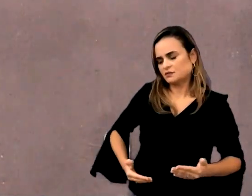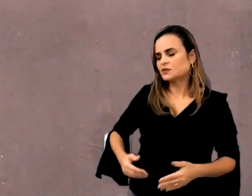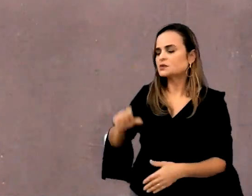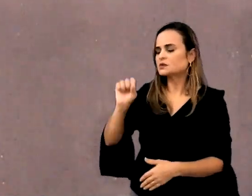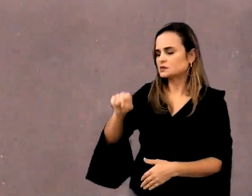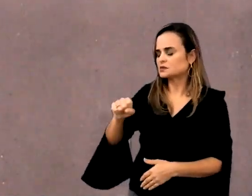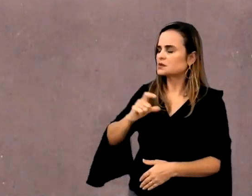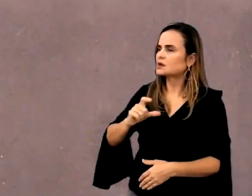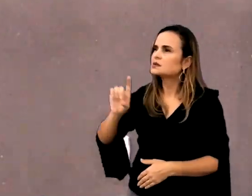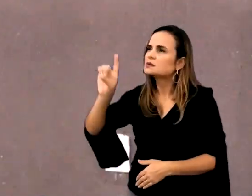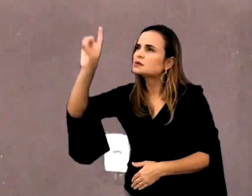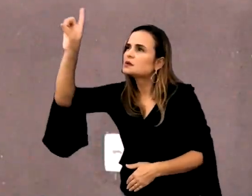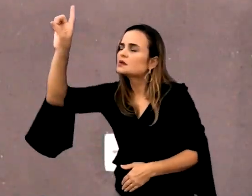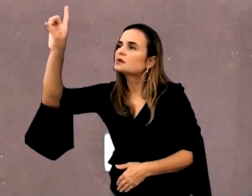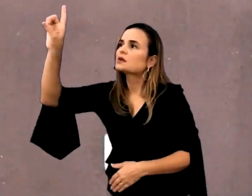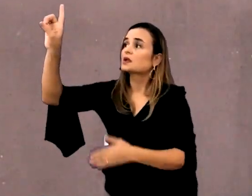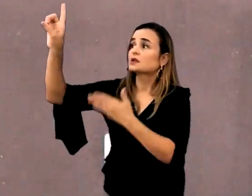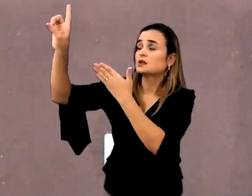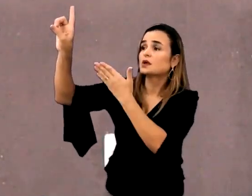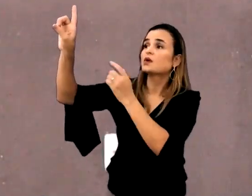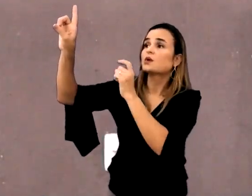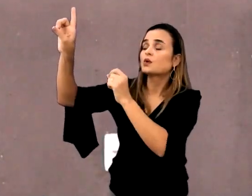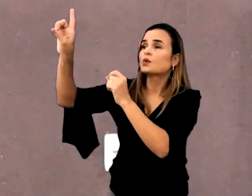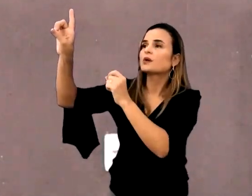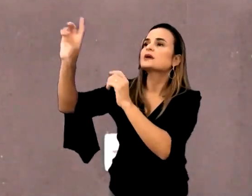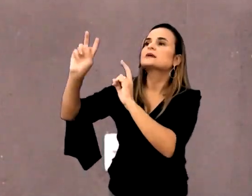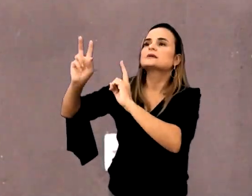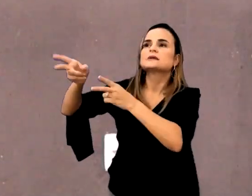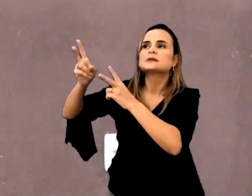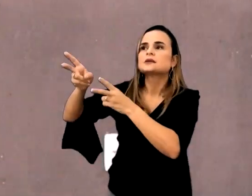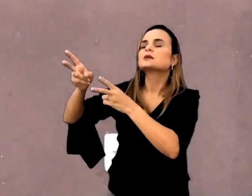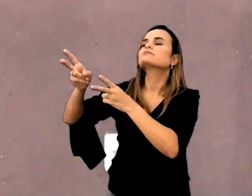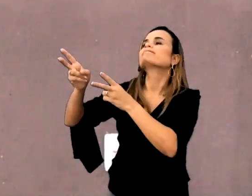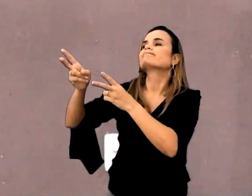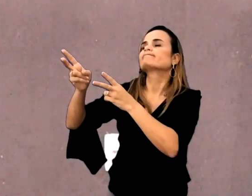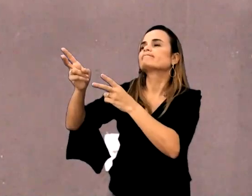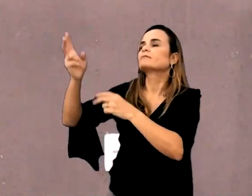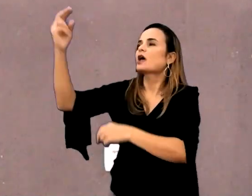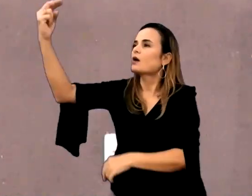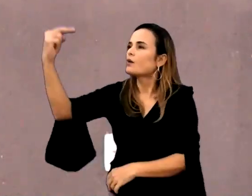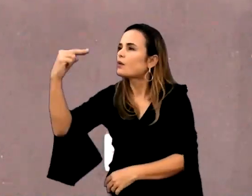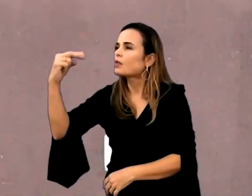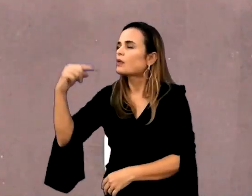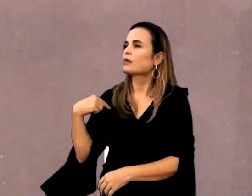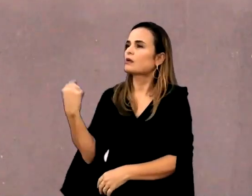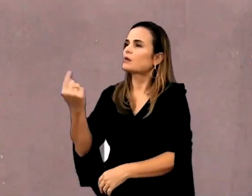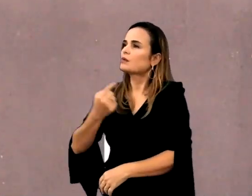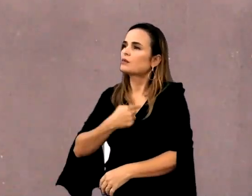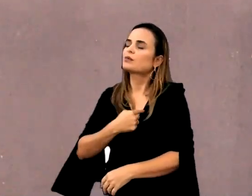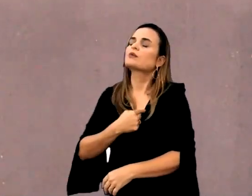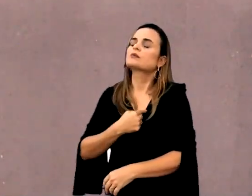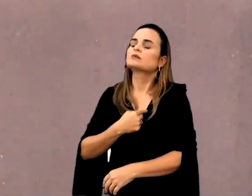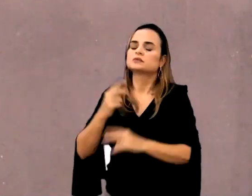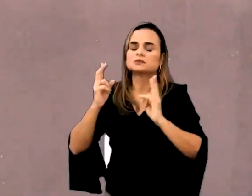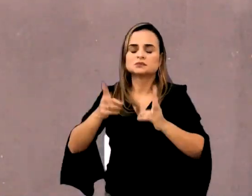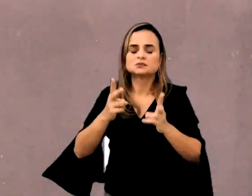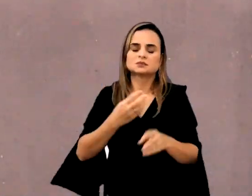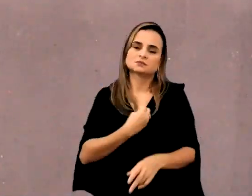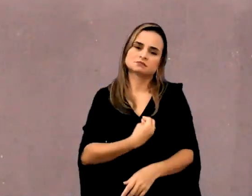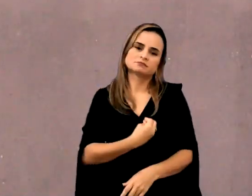está com seus ouvidos, com seus olhos atento a todos nós na nossa